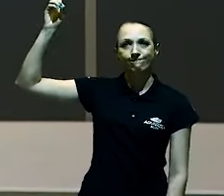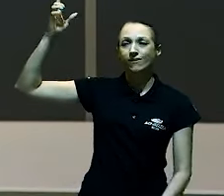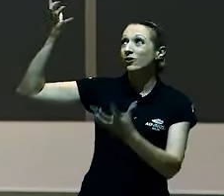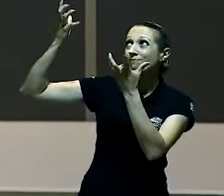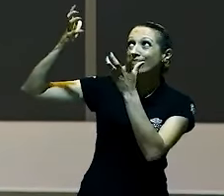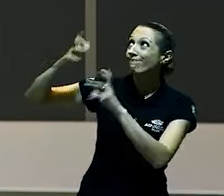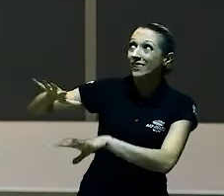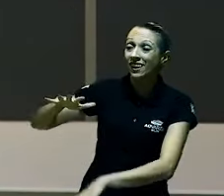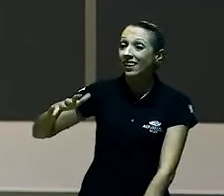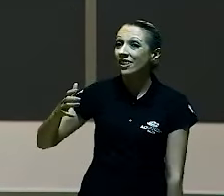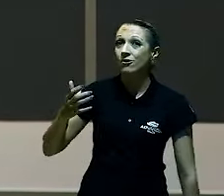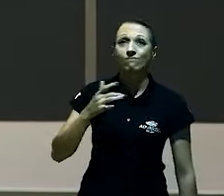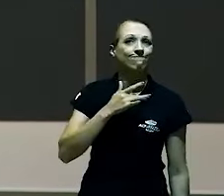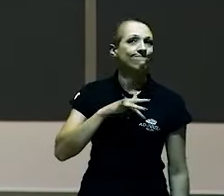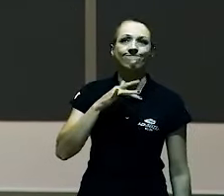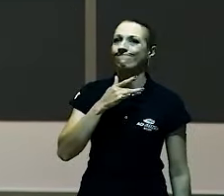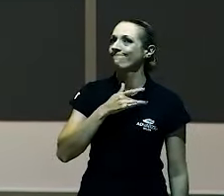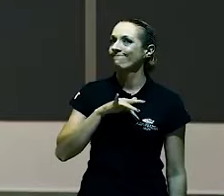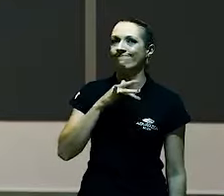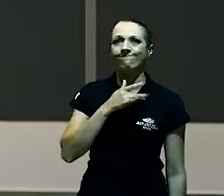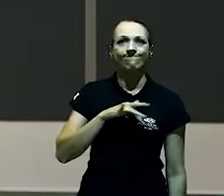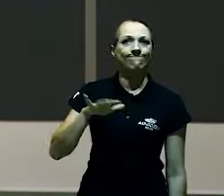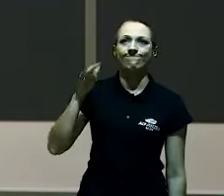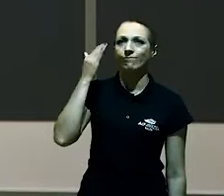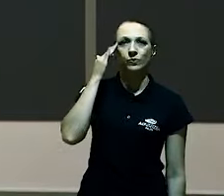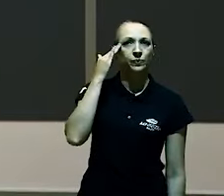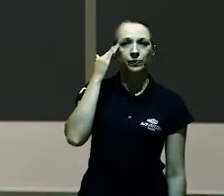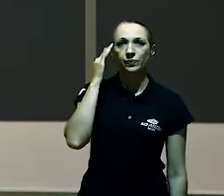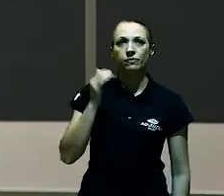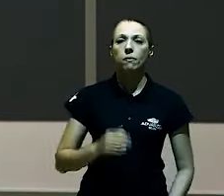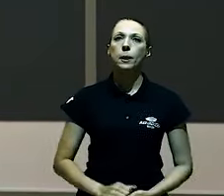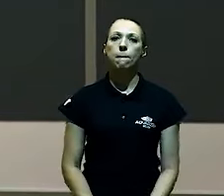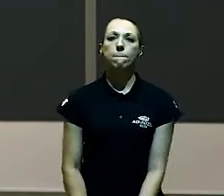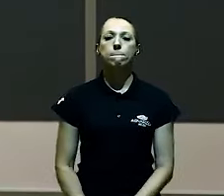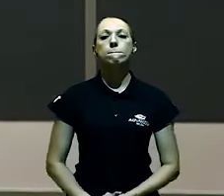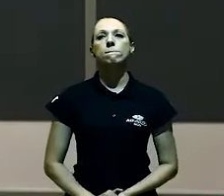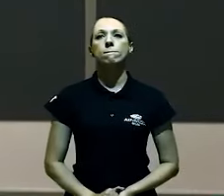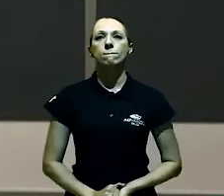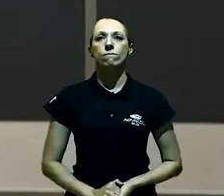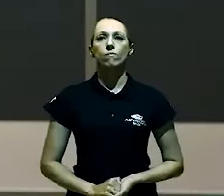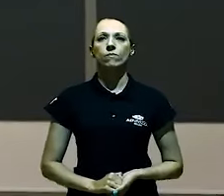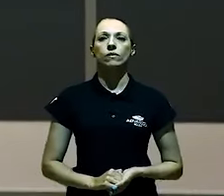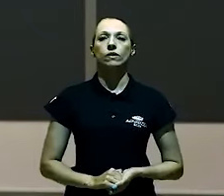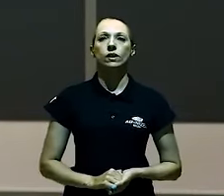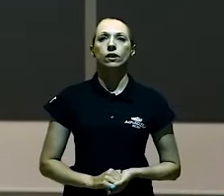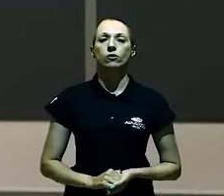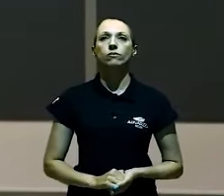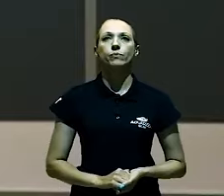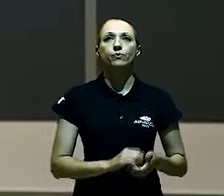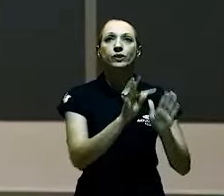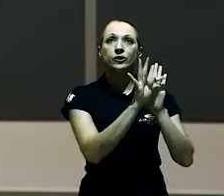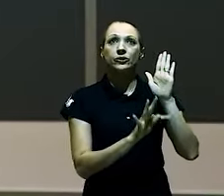misericórdia. E Deus permite a fuga. Há um negócio interessante nessa passagem, que para